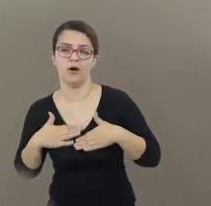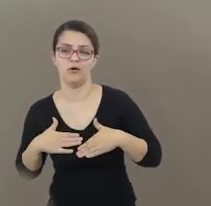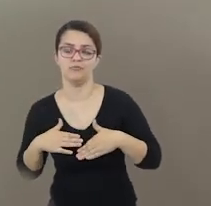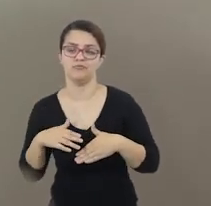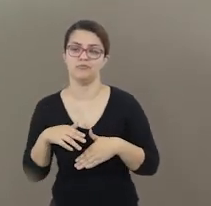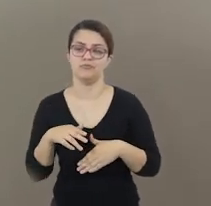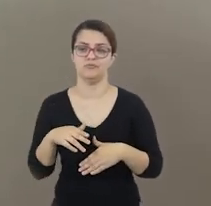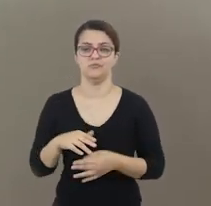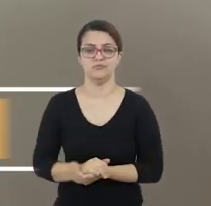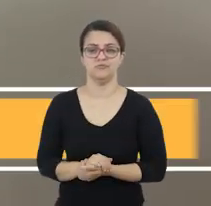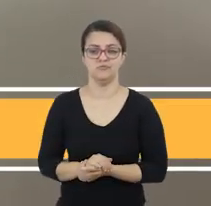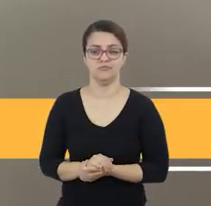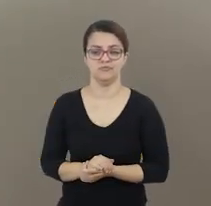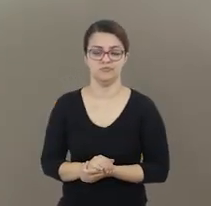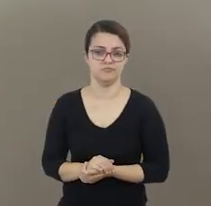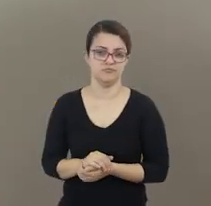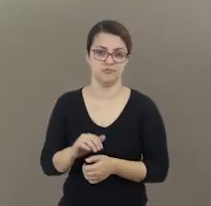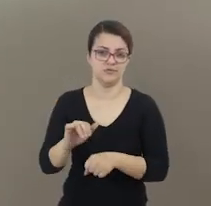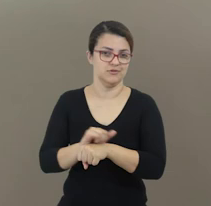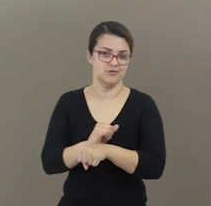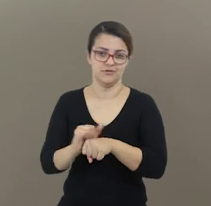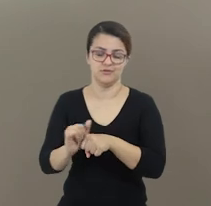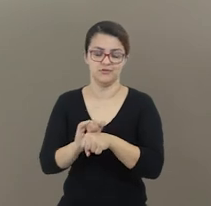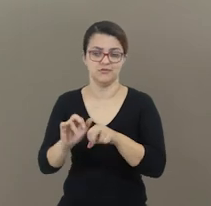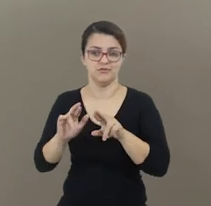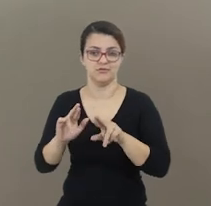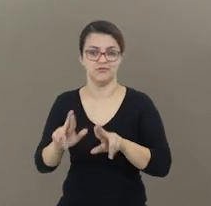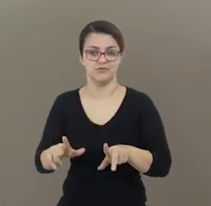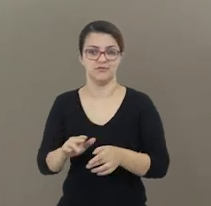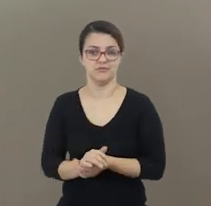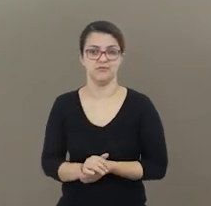apresentando dificuldade e diversas maneiras diferentes, tá